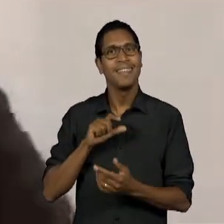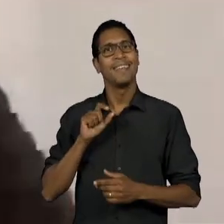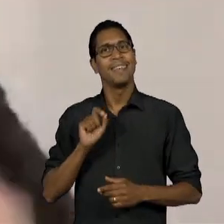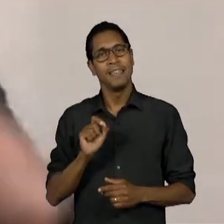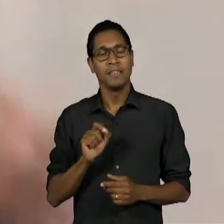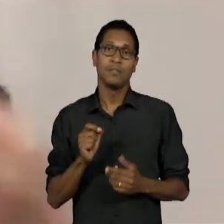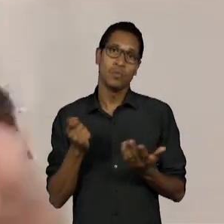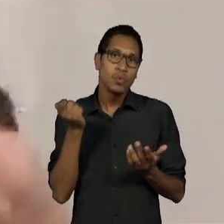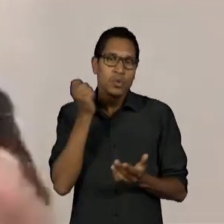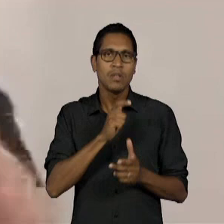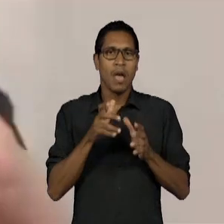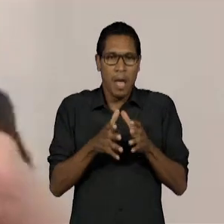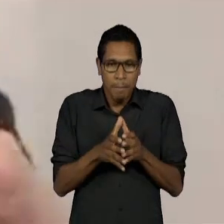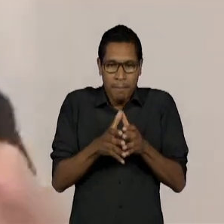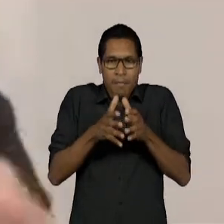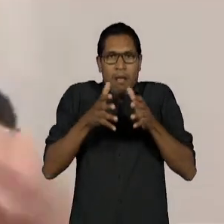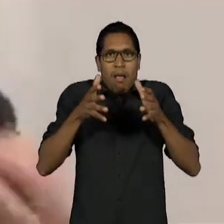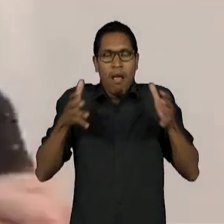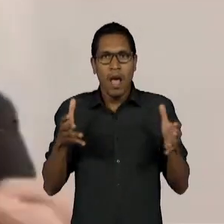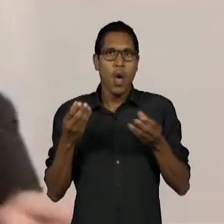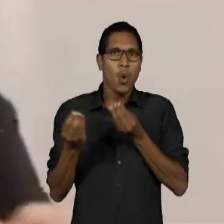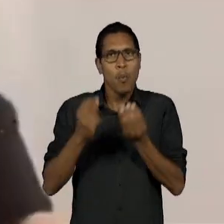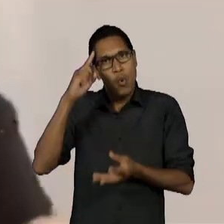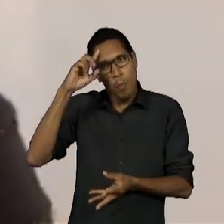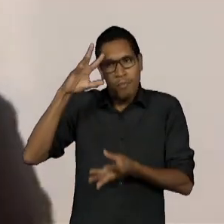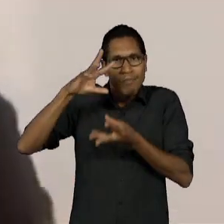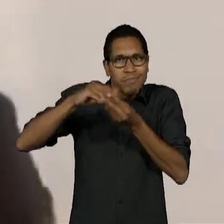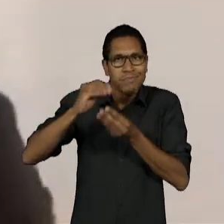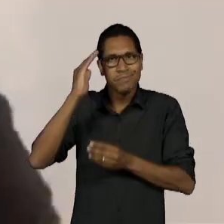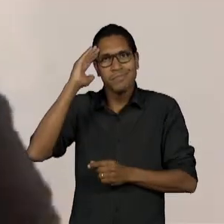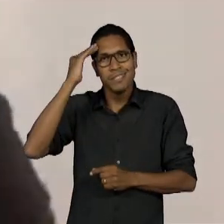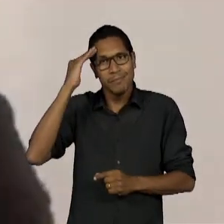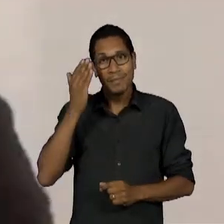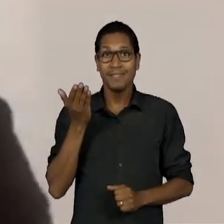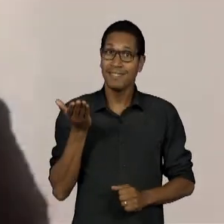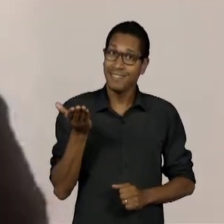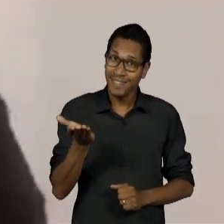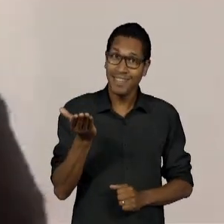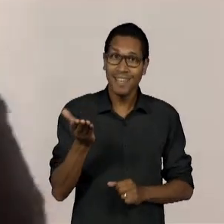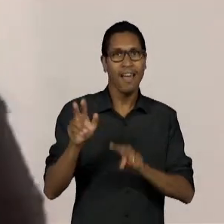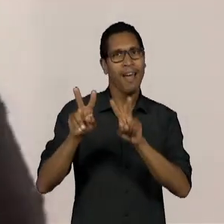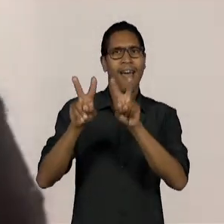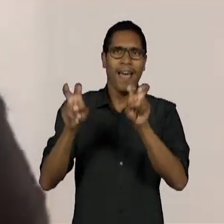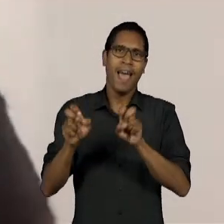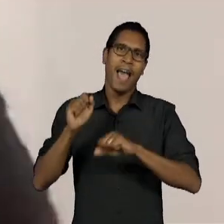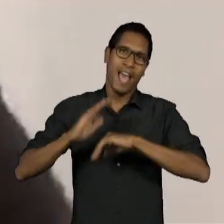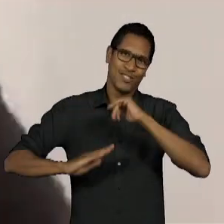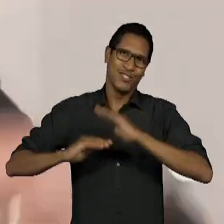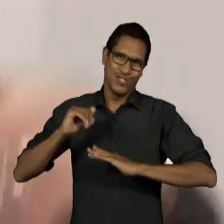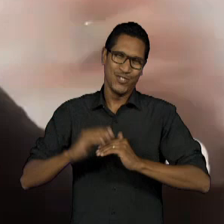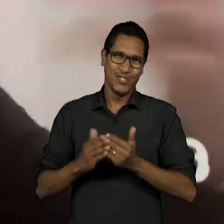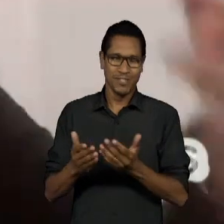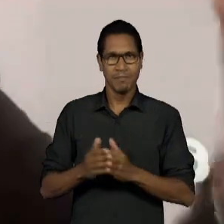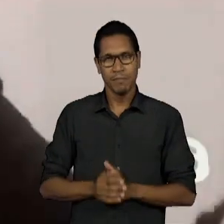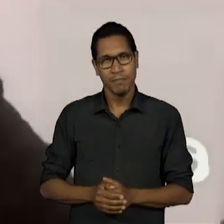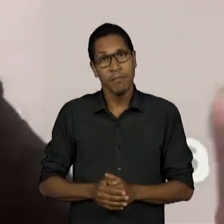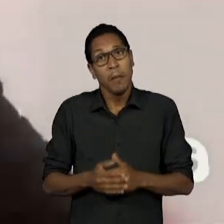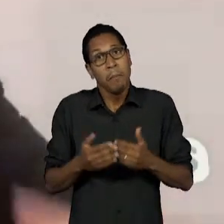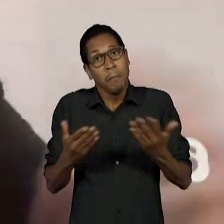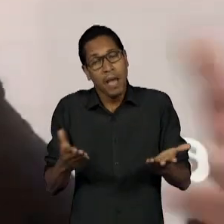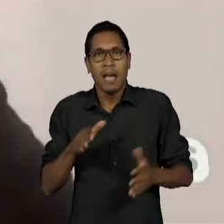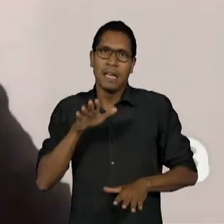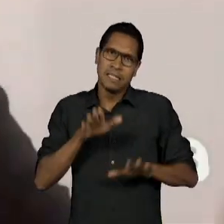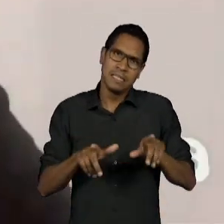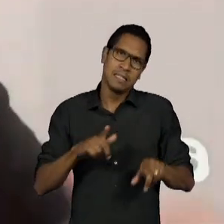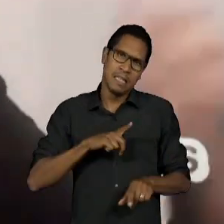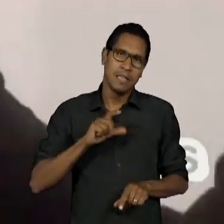você amplie a sua compreensão e seu entendimento por determinadas atitudes. A não ser que a